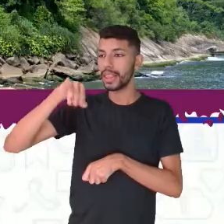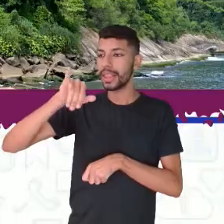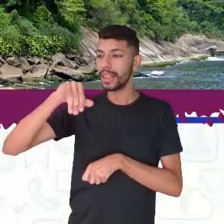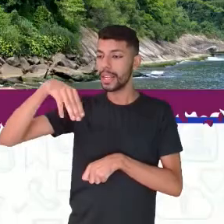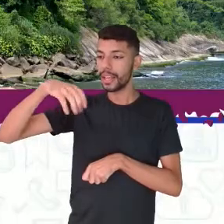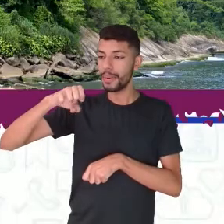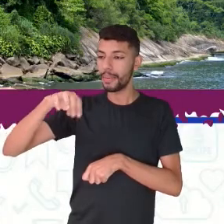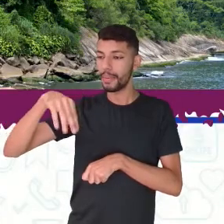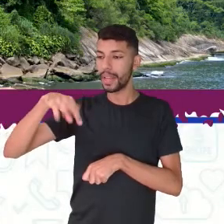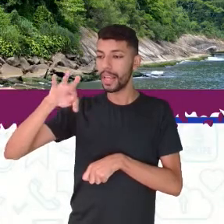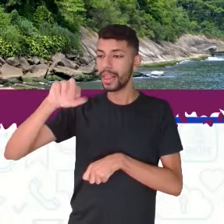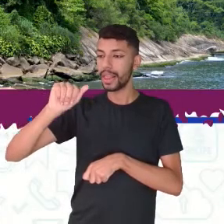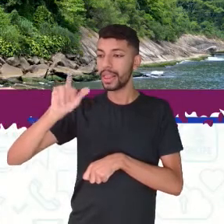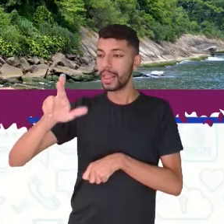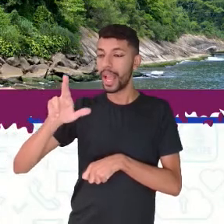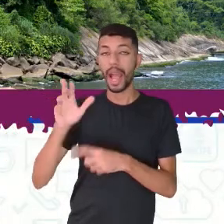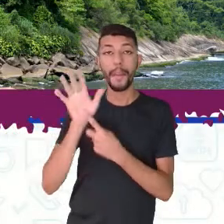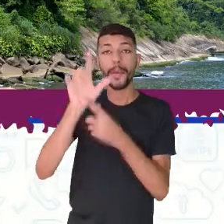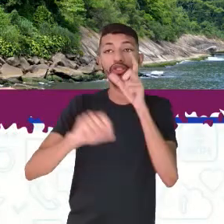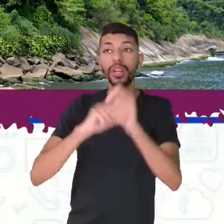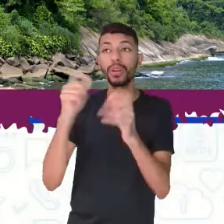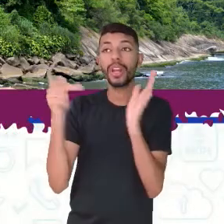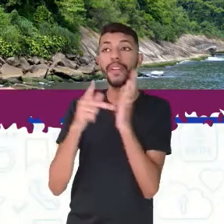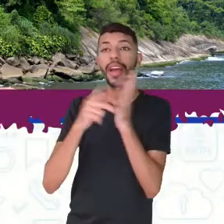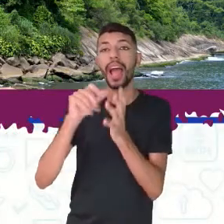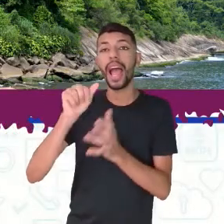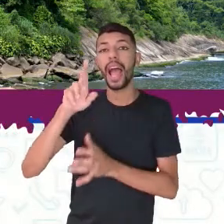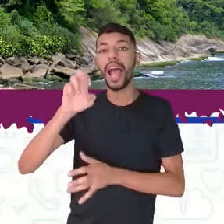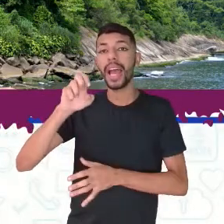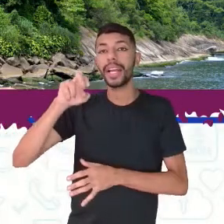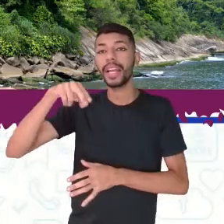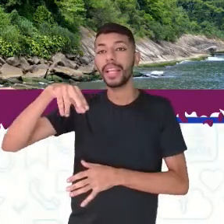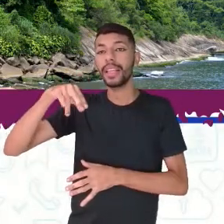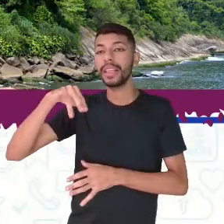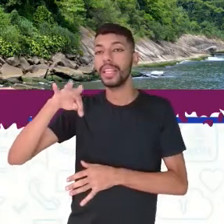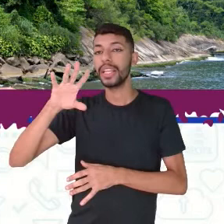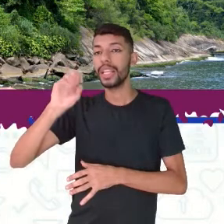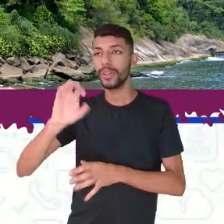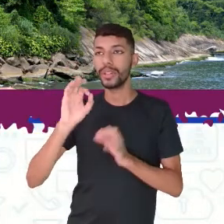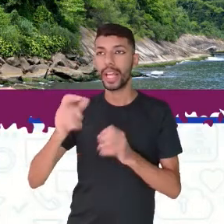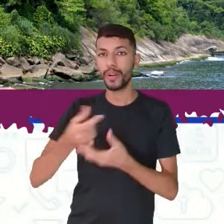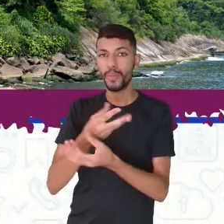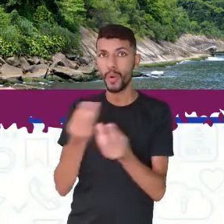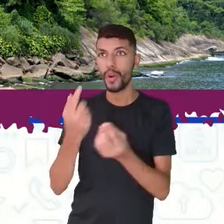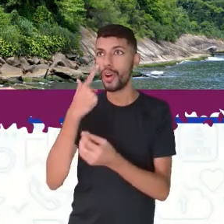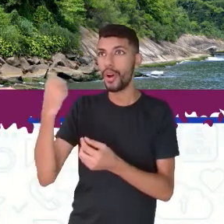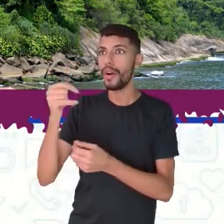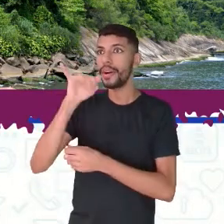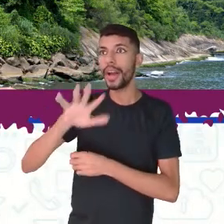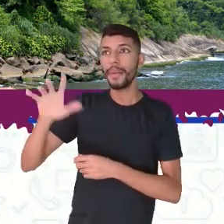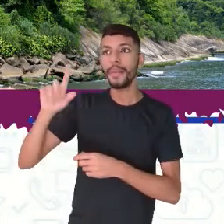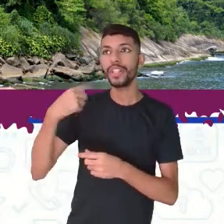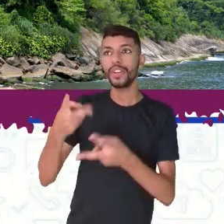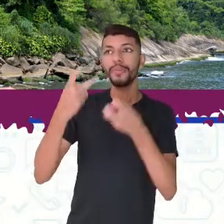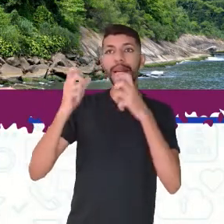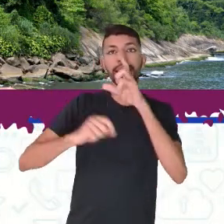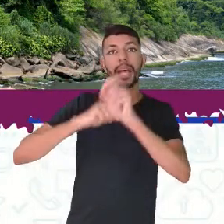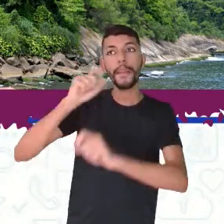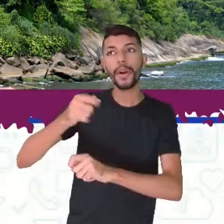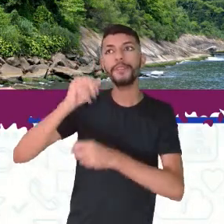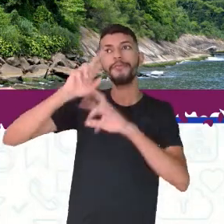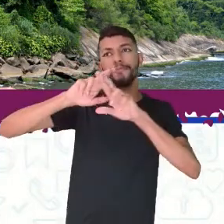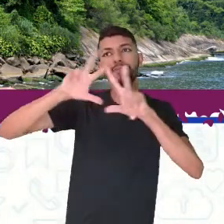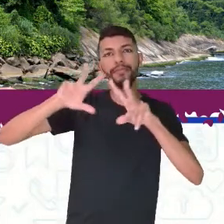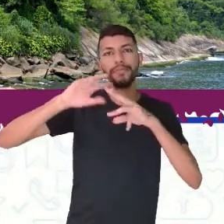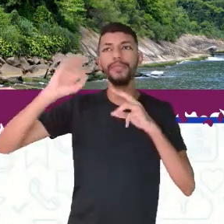verdadeiro arenito, uma quantidade muito grande. E dá para a gente ver através dessa imagem como ela é diferente. E